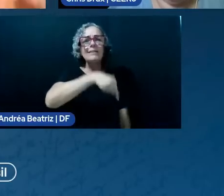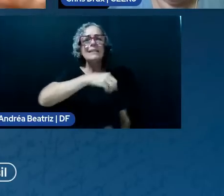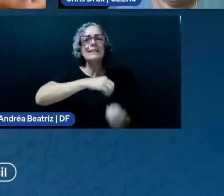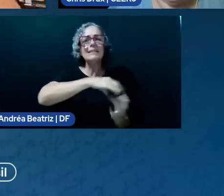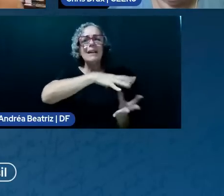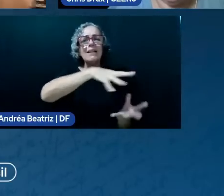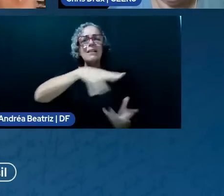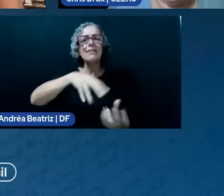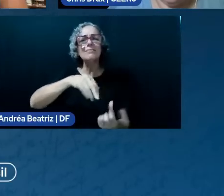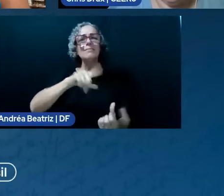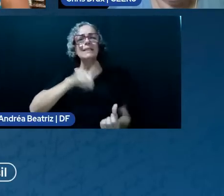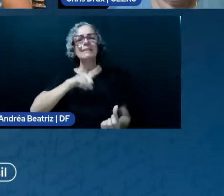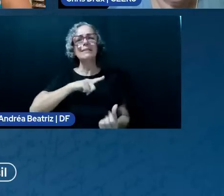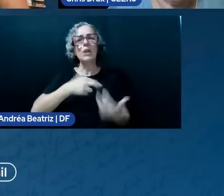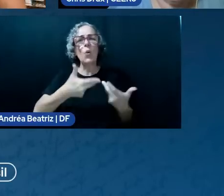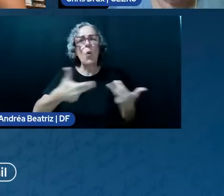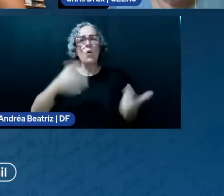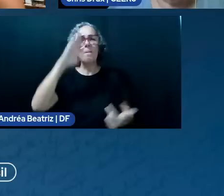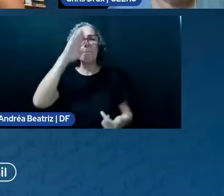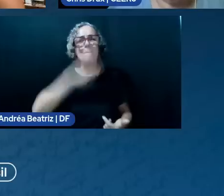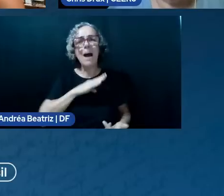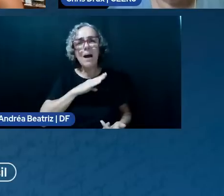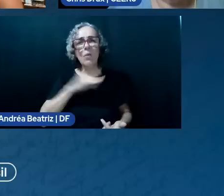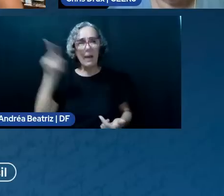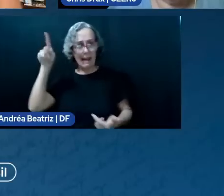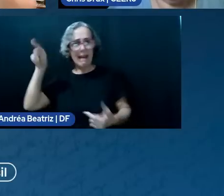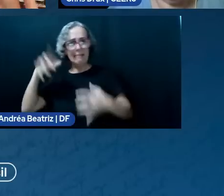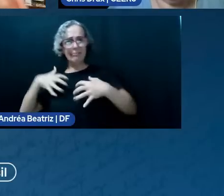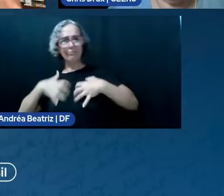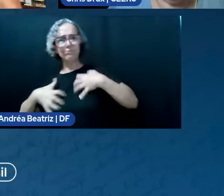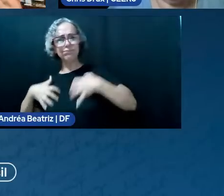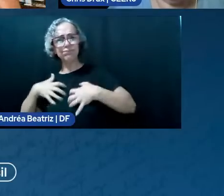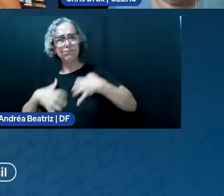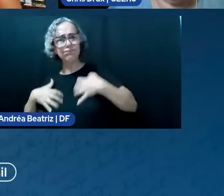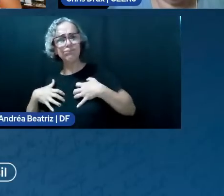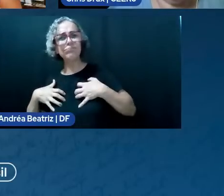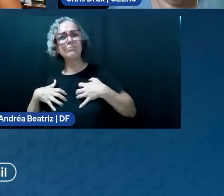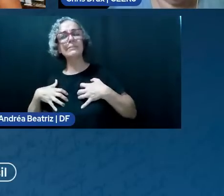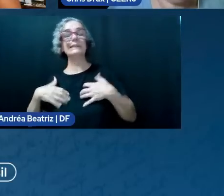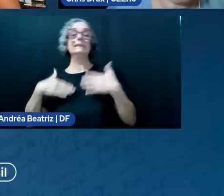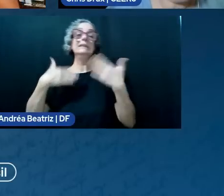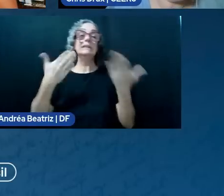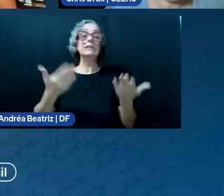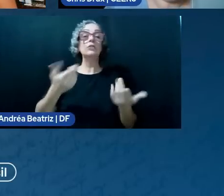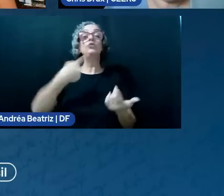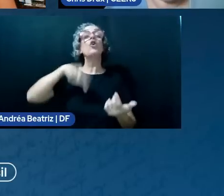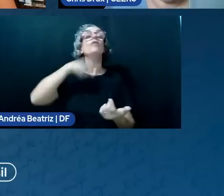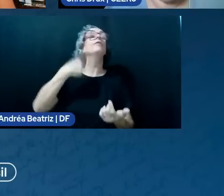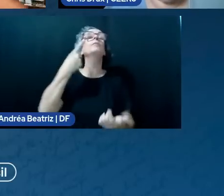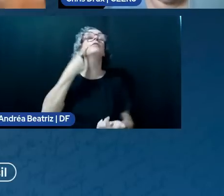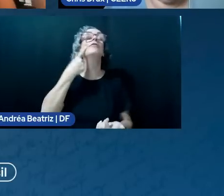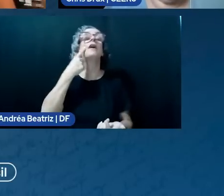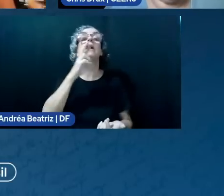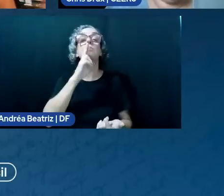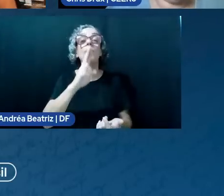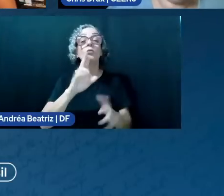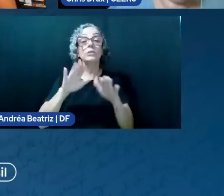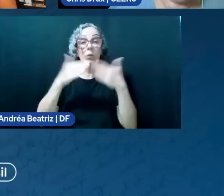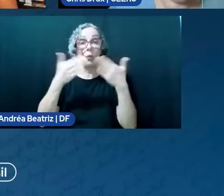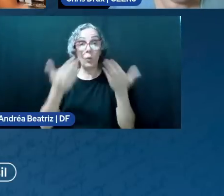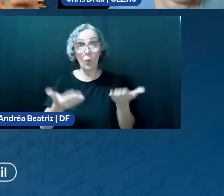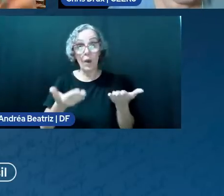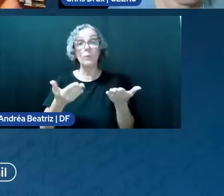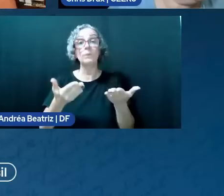né? E aí, como é que acontece isso? E aí nós vamos verificar a resposta em que os